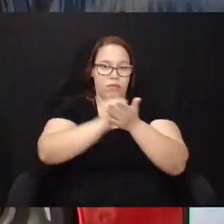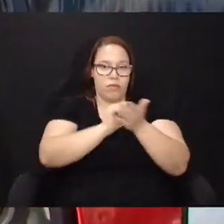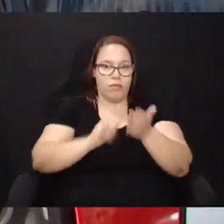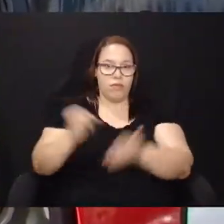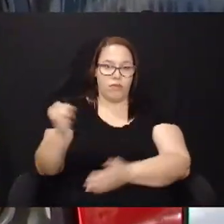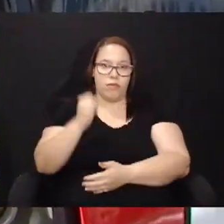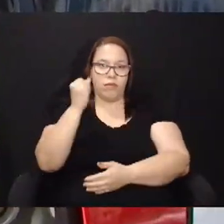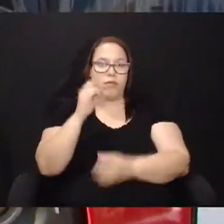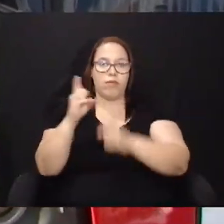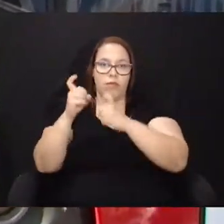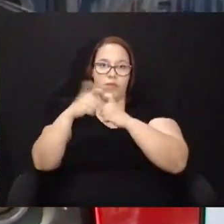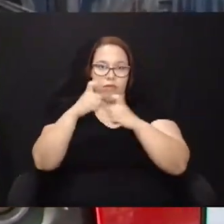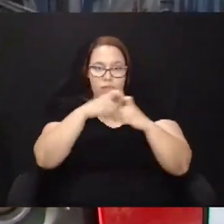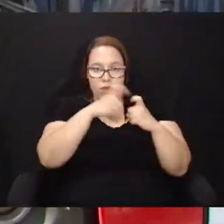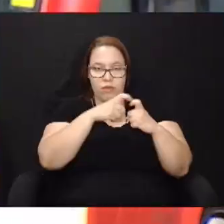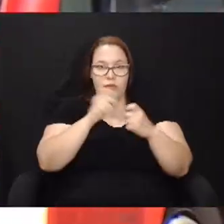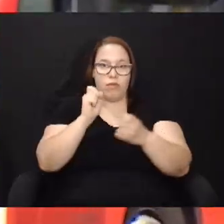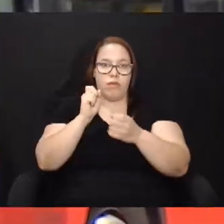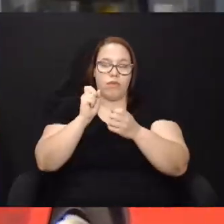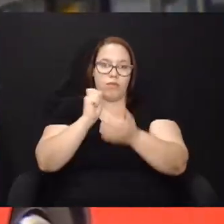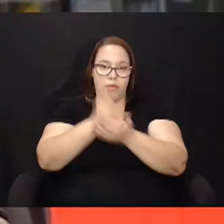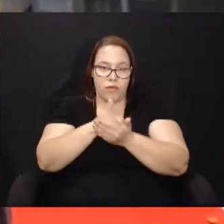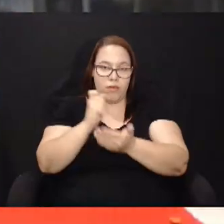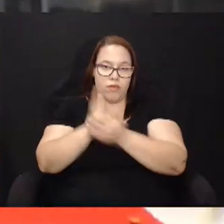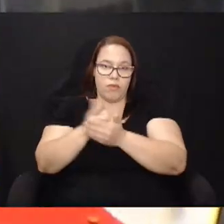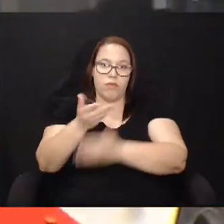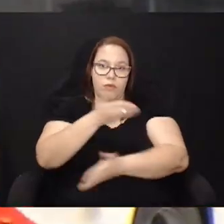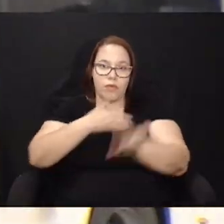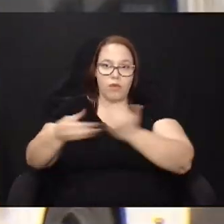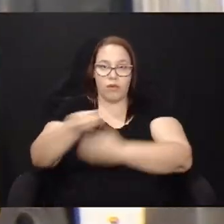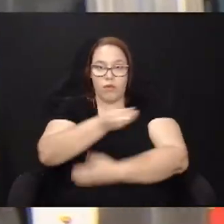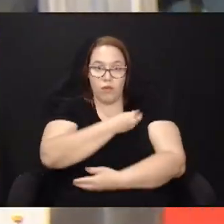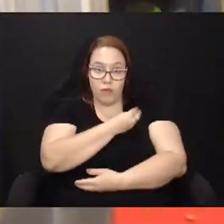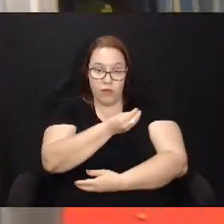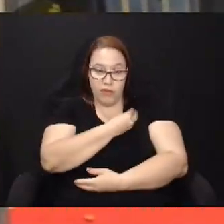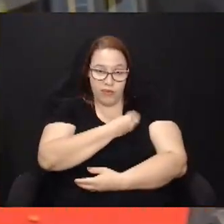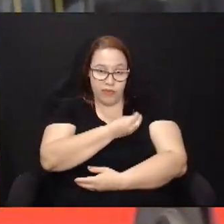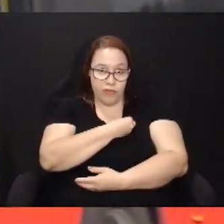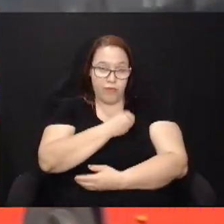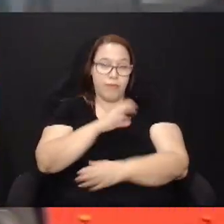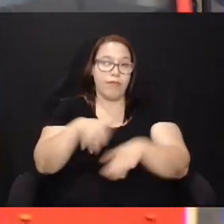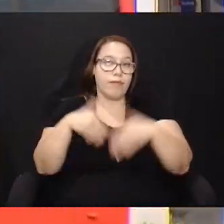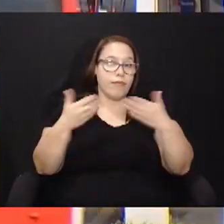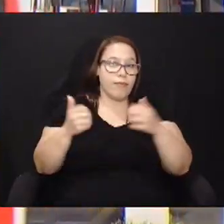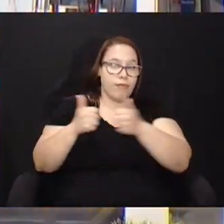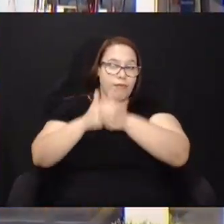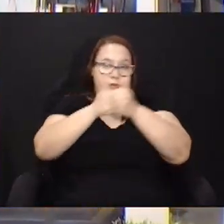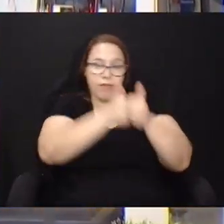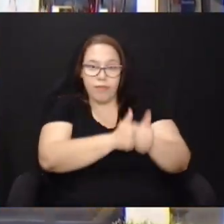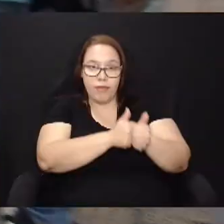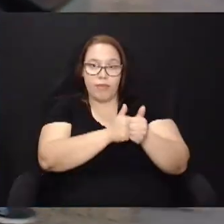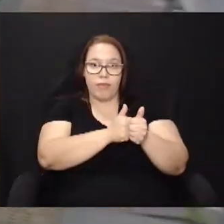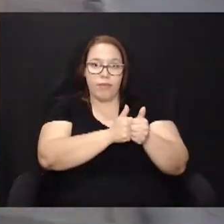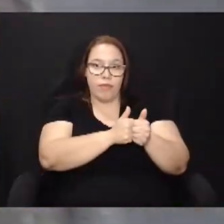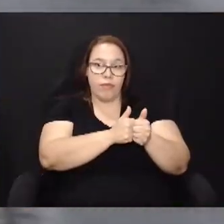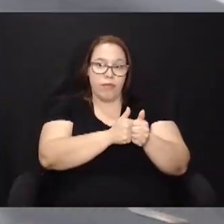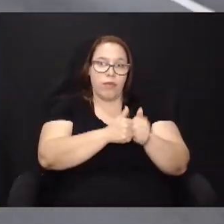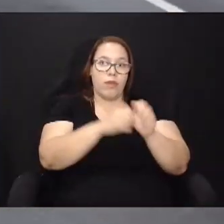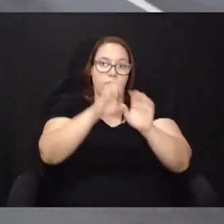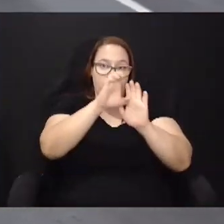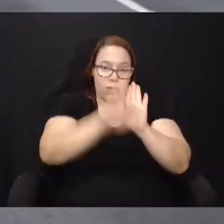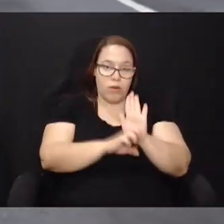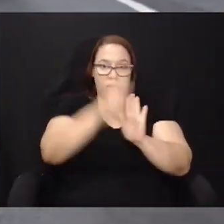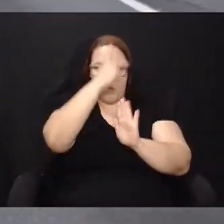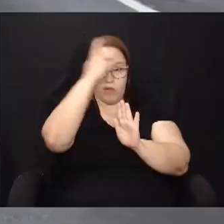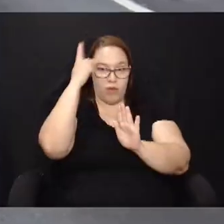médicas, compras e convivência familiar. A atualização ainda acompanha o que estabelece o Estatuto da Pessoa Idosa, que